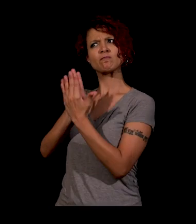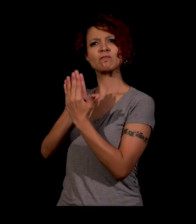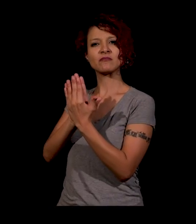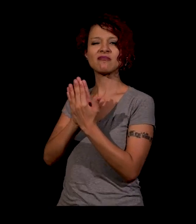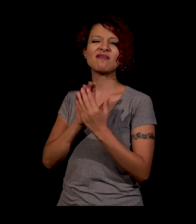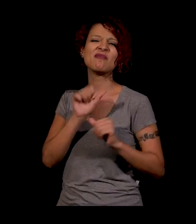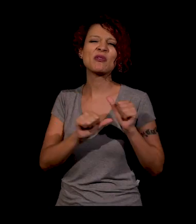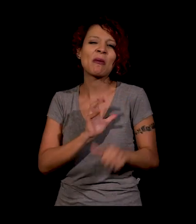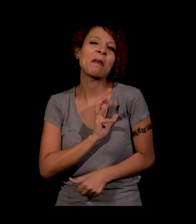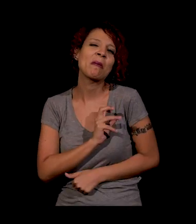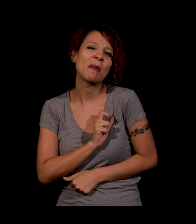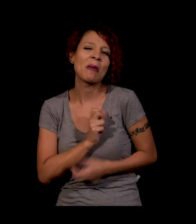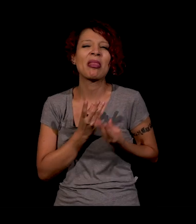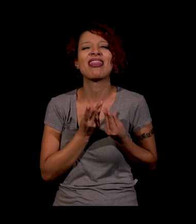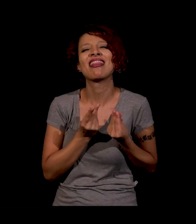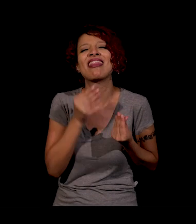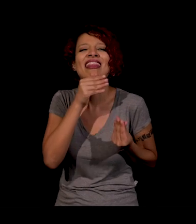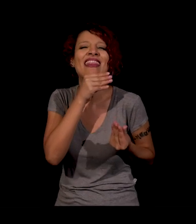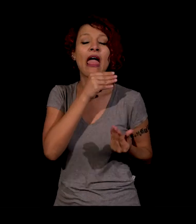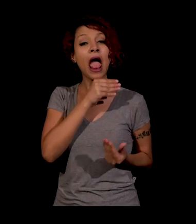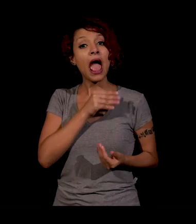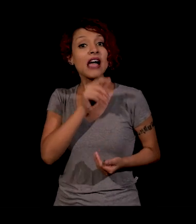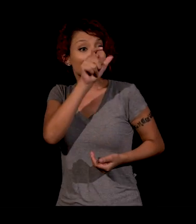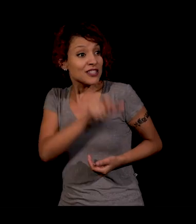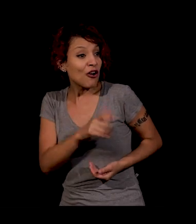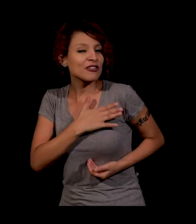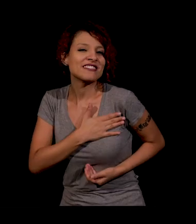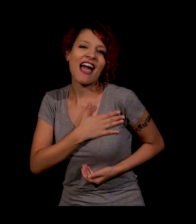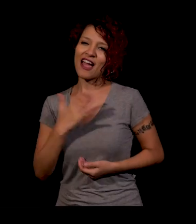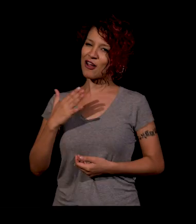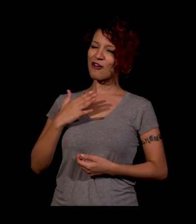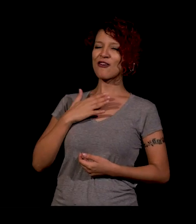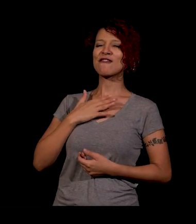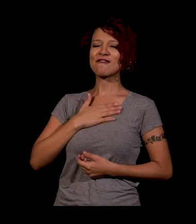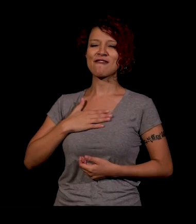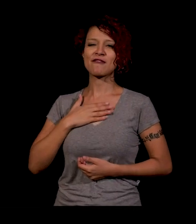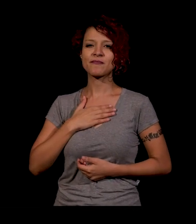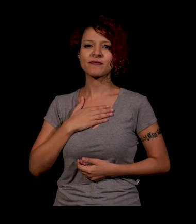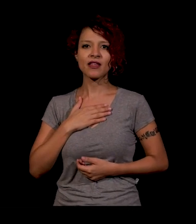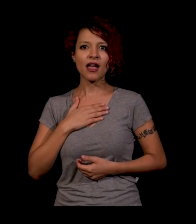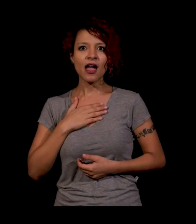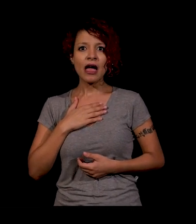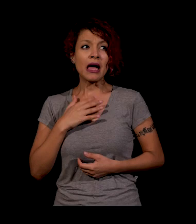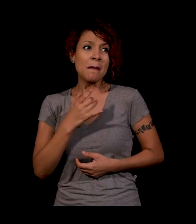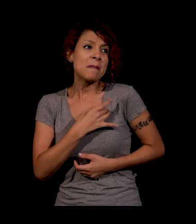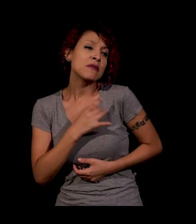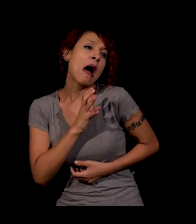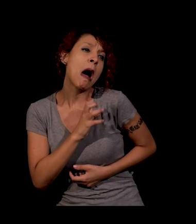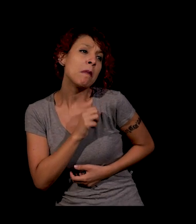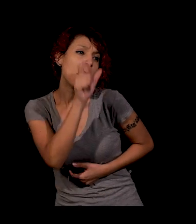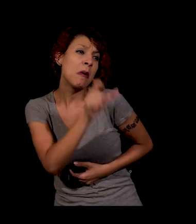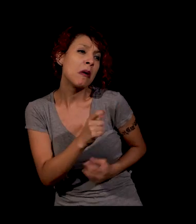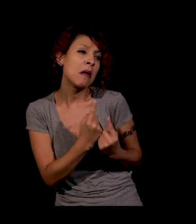que tem, né? Você gostar de alguém. Então eu tenho muito medo de sofrer. Ao mesmo tempo, cara, se eu não tiver alguém